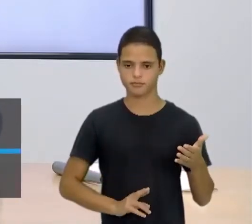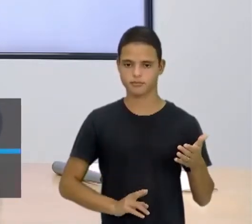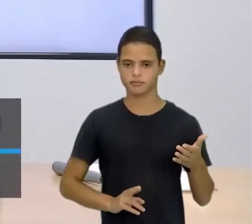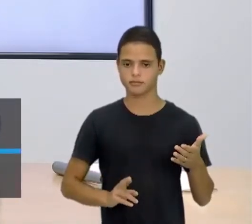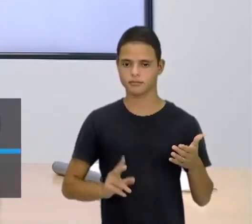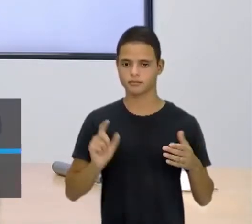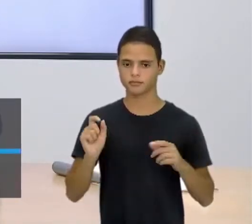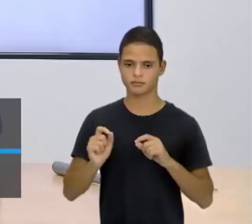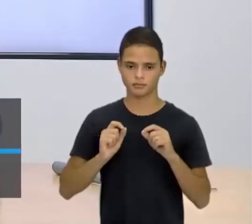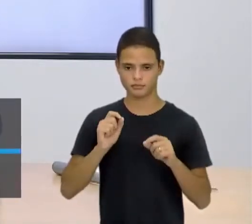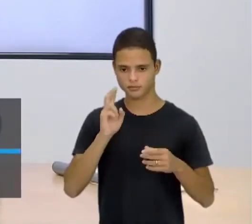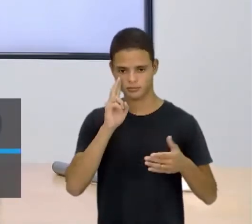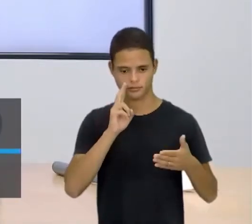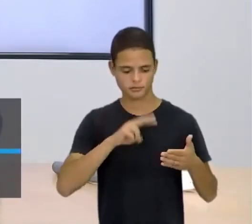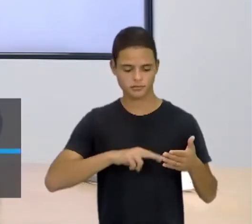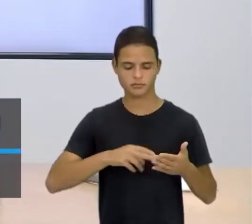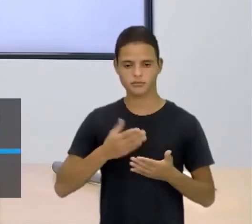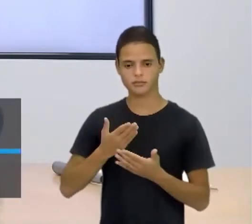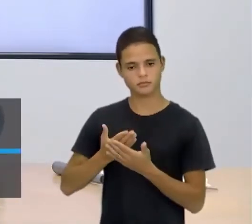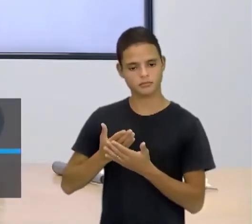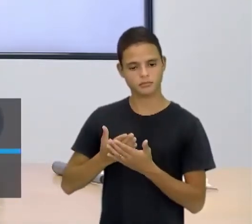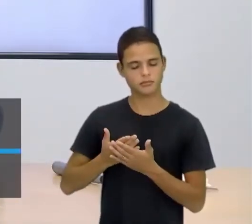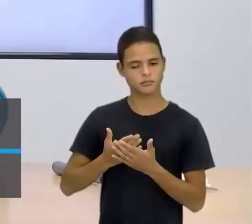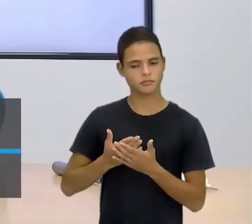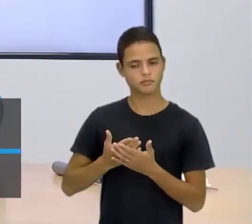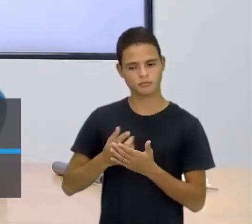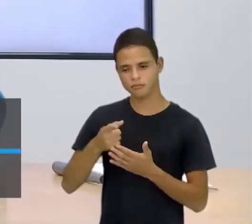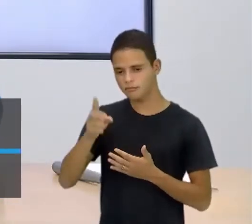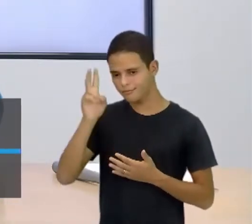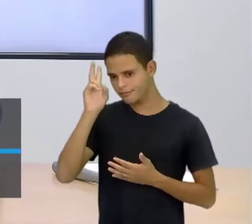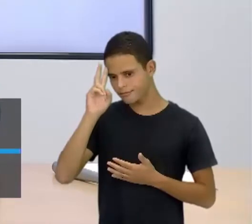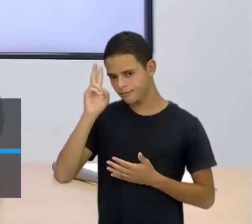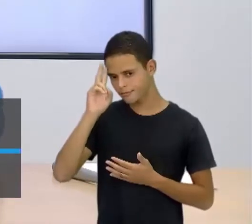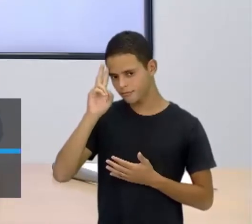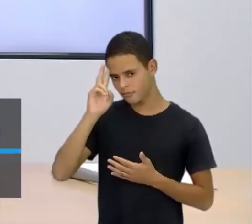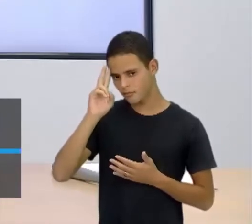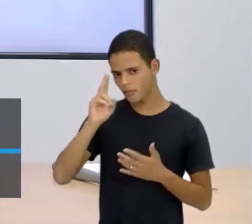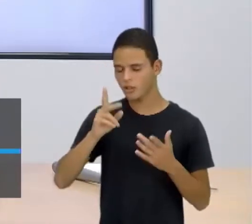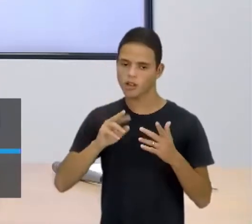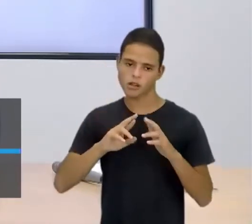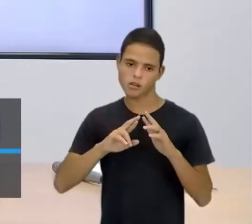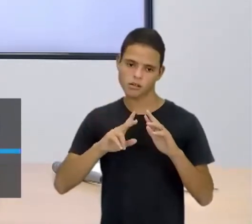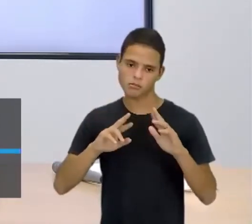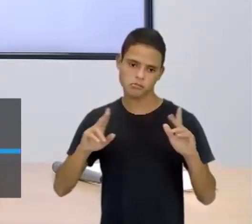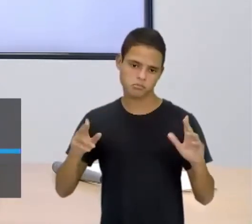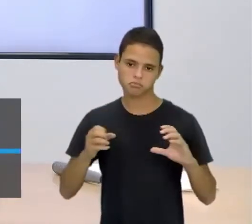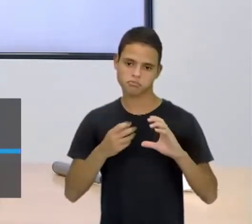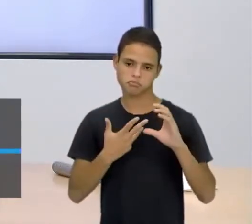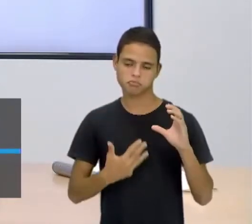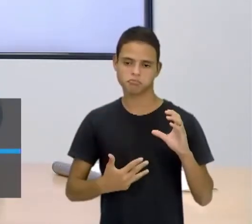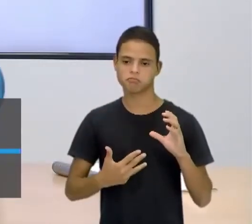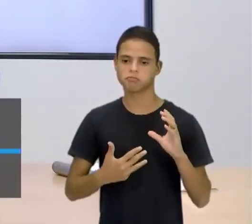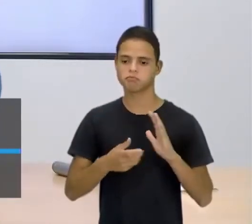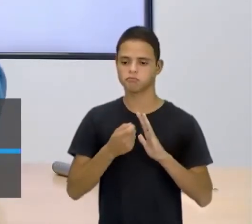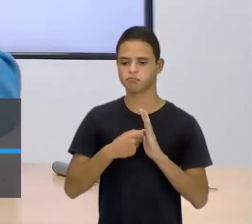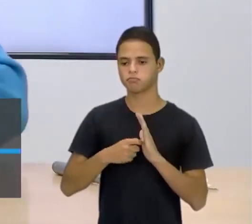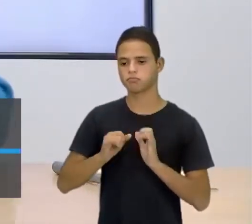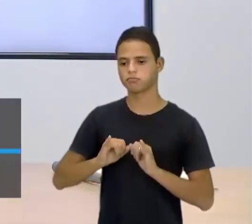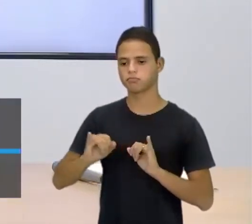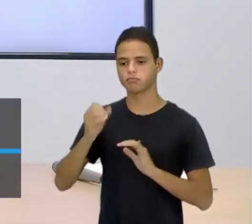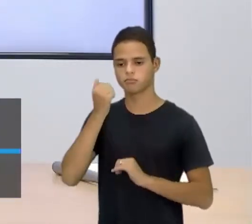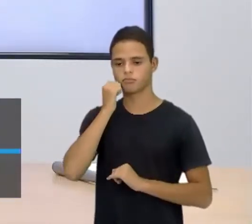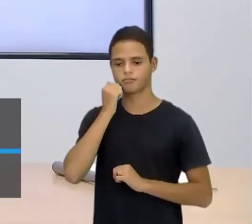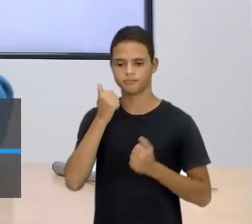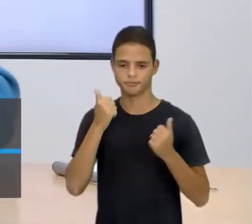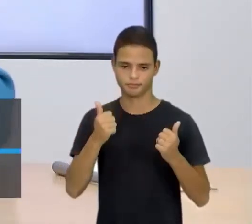que é ler para estudar e se você lembra de alguma ou de muitas, de várias características de um artigo de